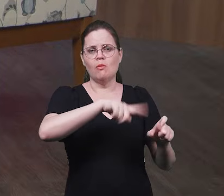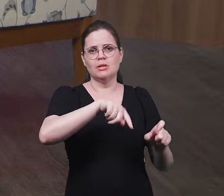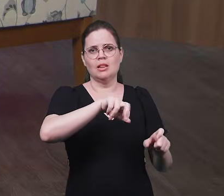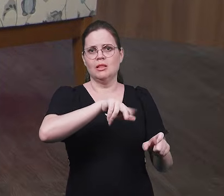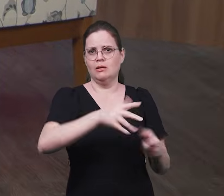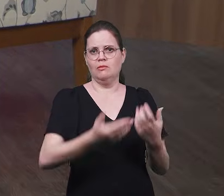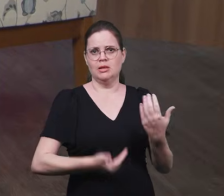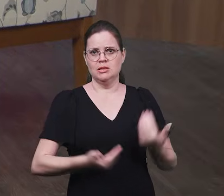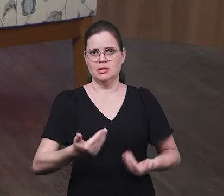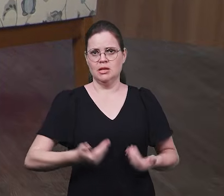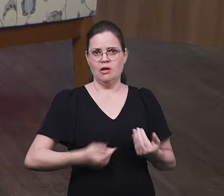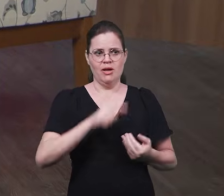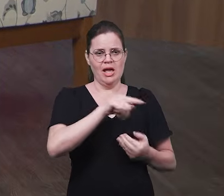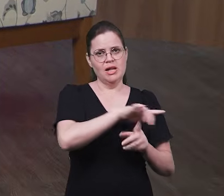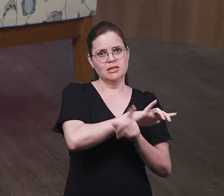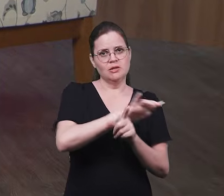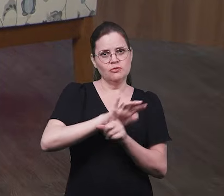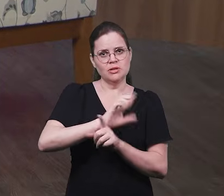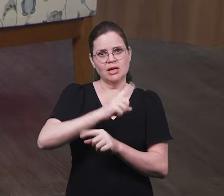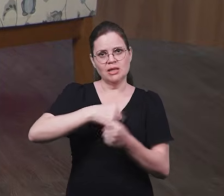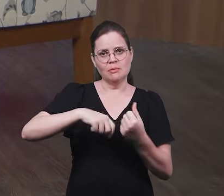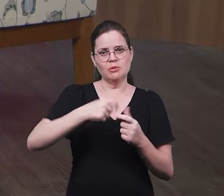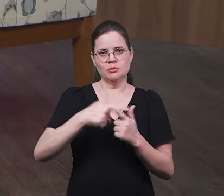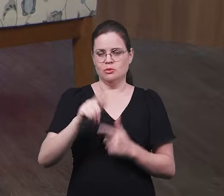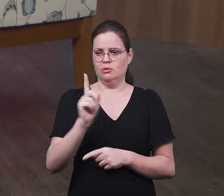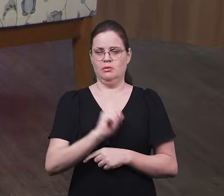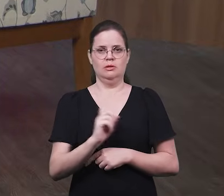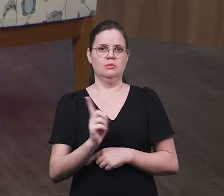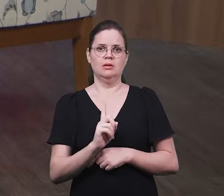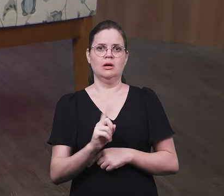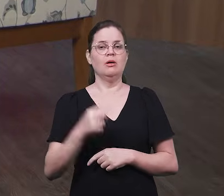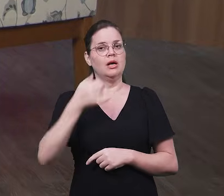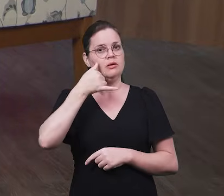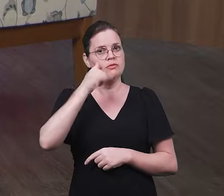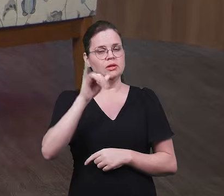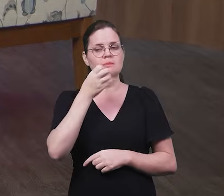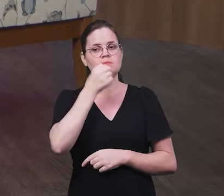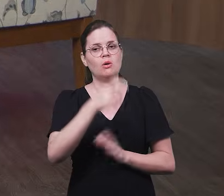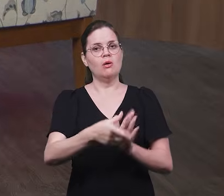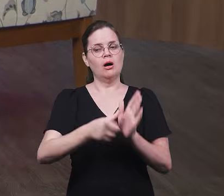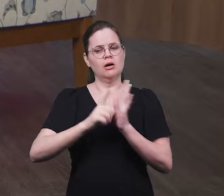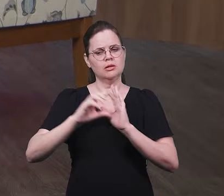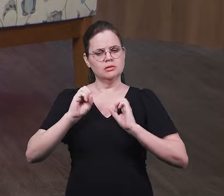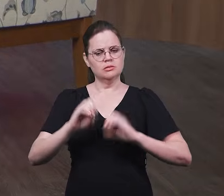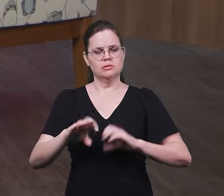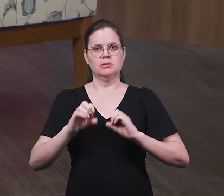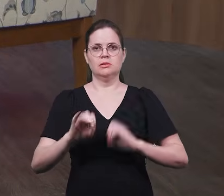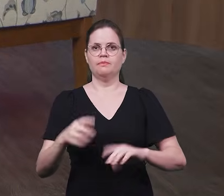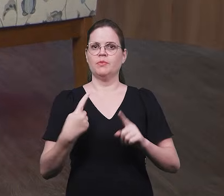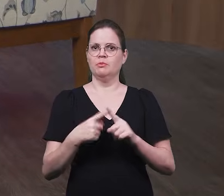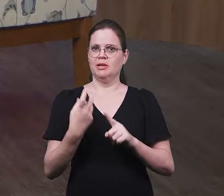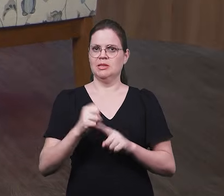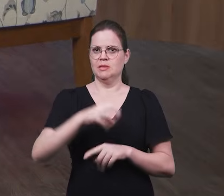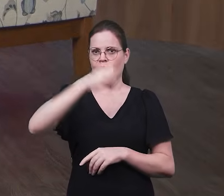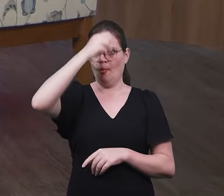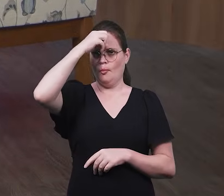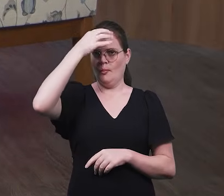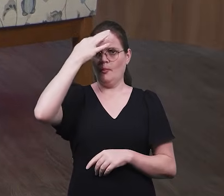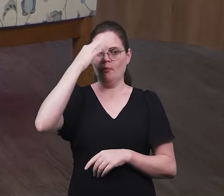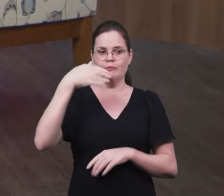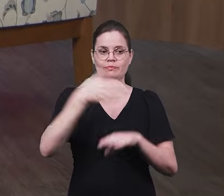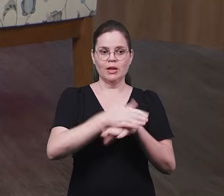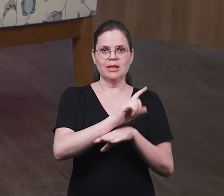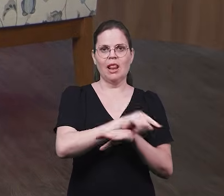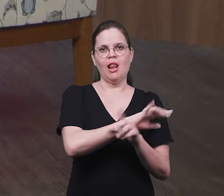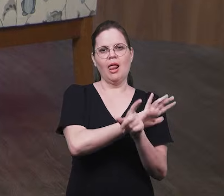na ótica mundana que vai causar um problema na vida dele. Pode até desviá-lo da igreja, porque o mundo está